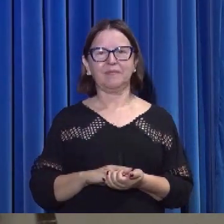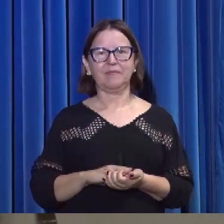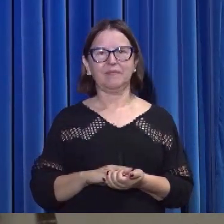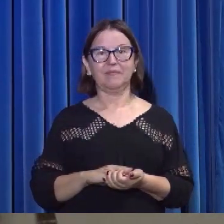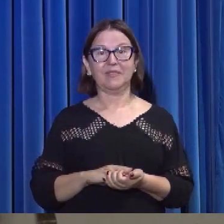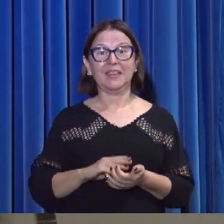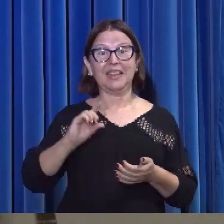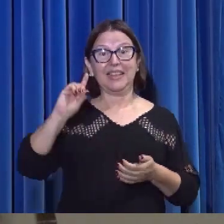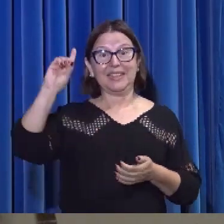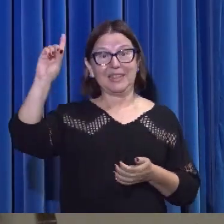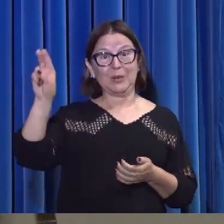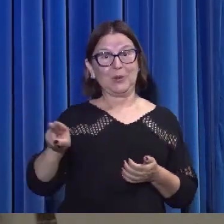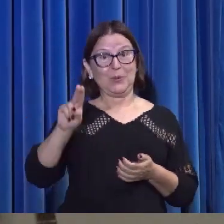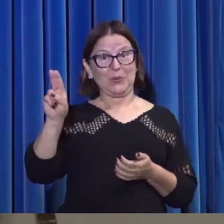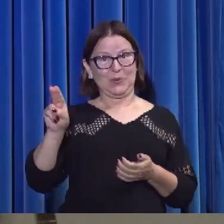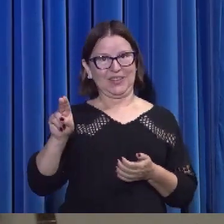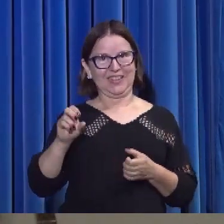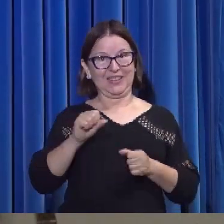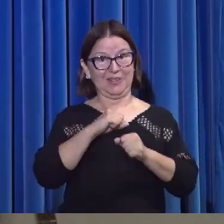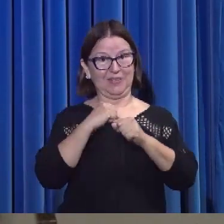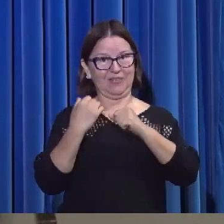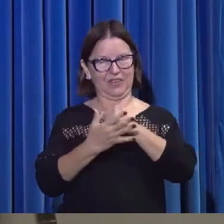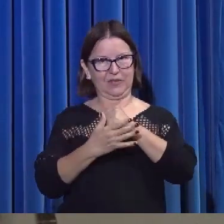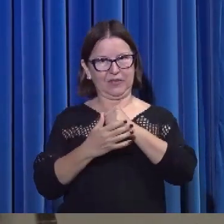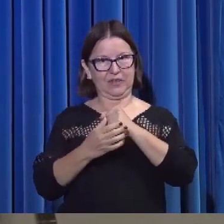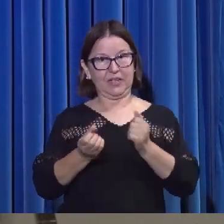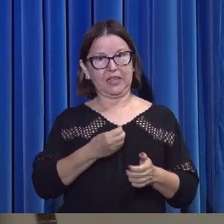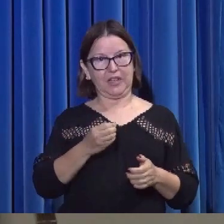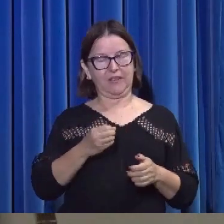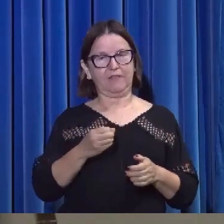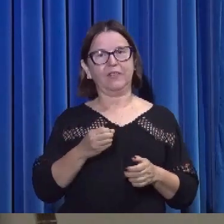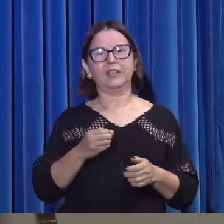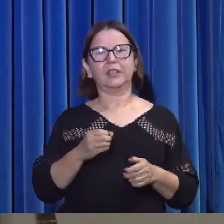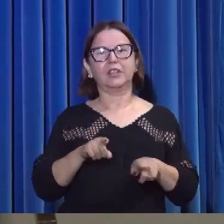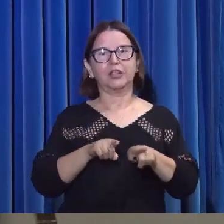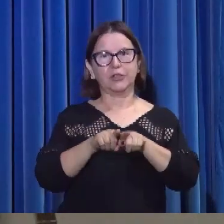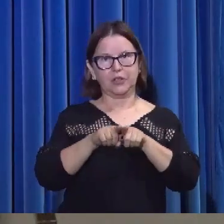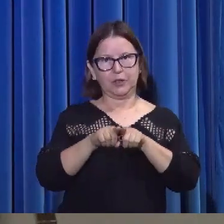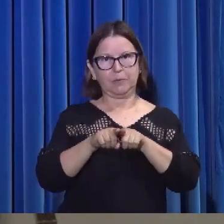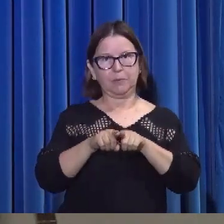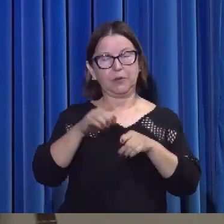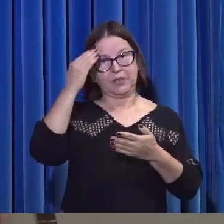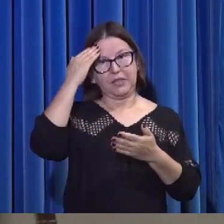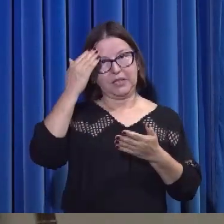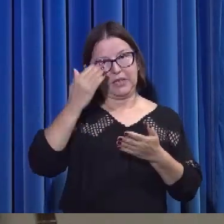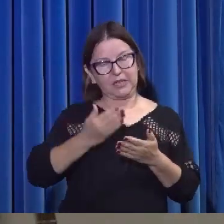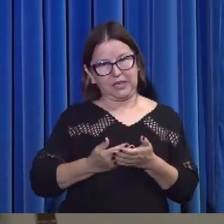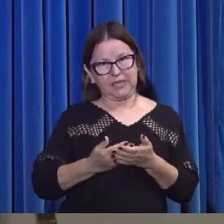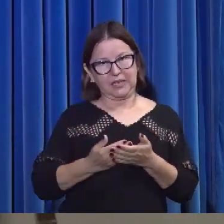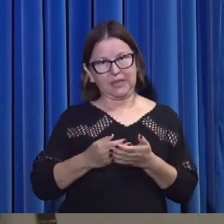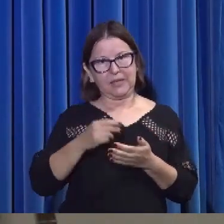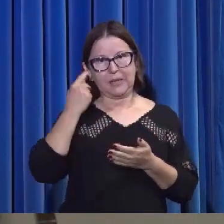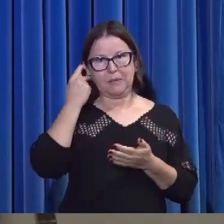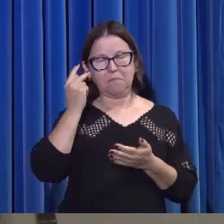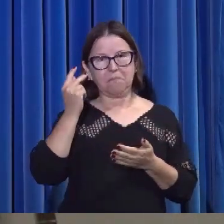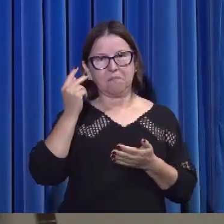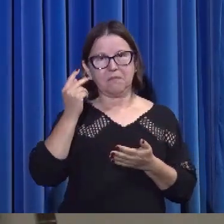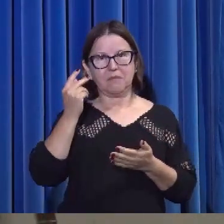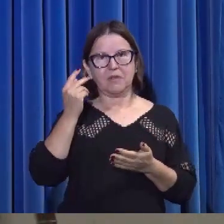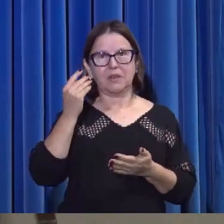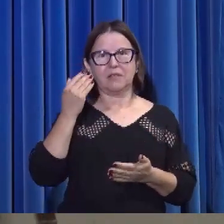Deus tem usado esse vírus na vida de uns irmãos que creem, para eles serem levados às moradas eternas.